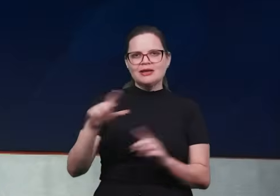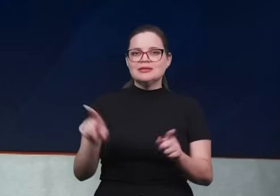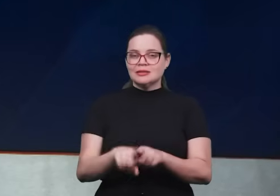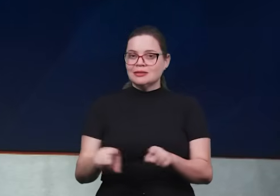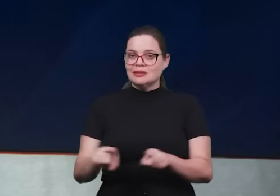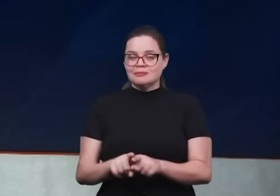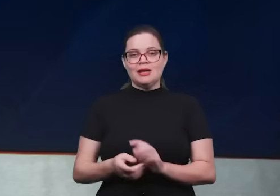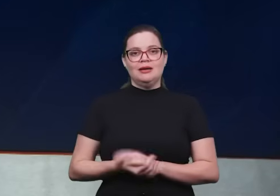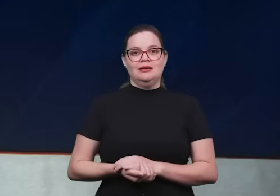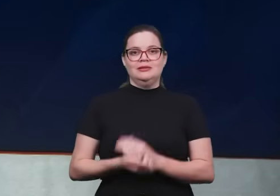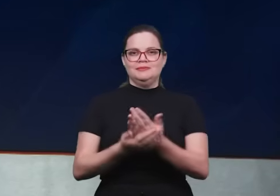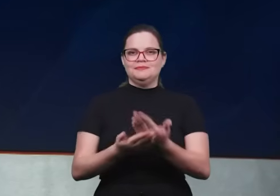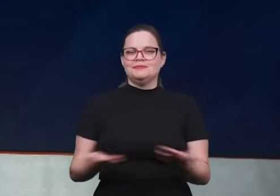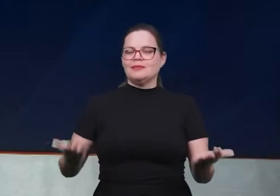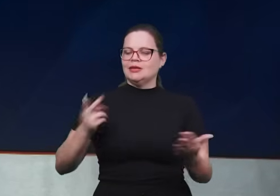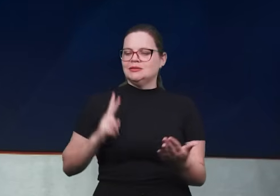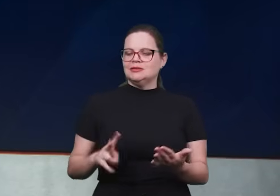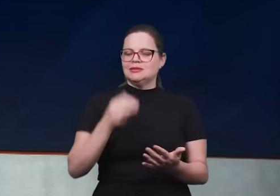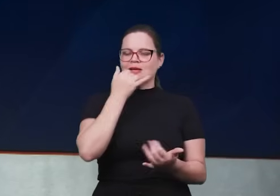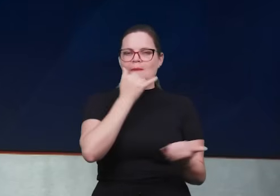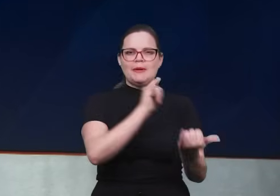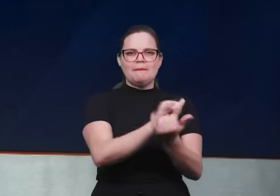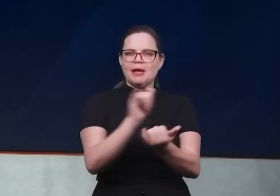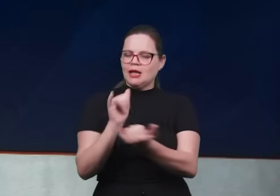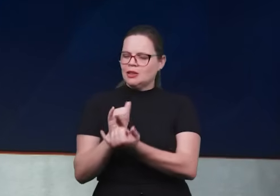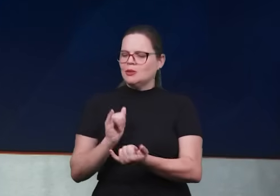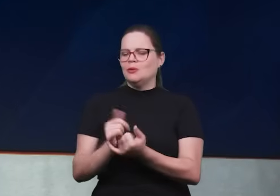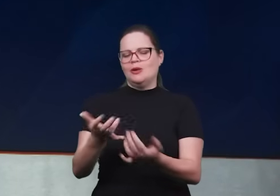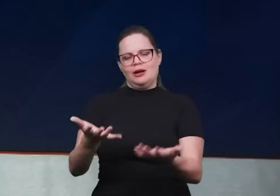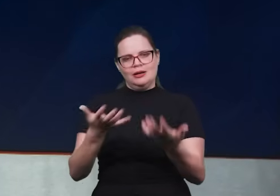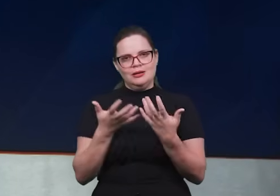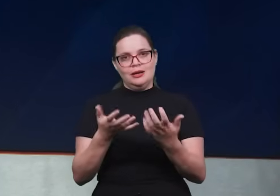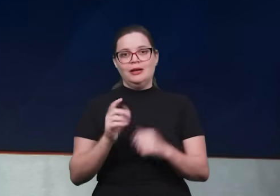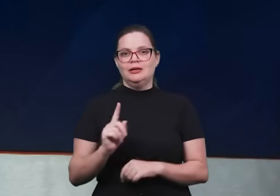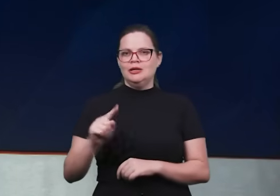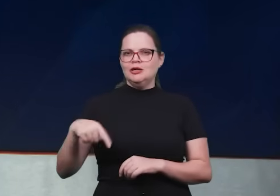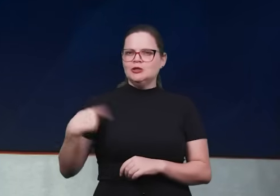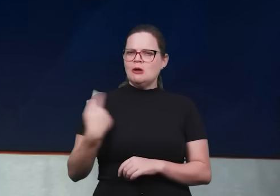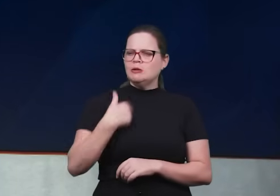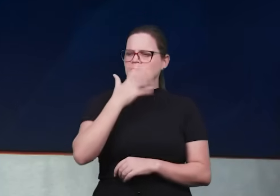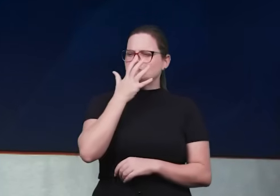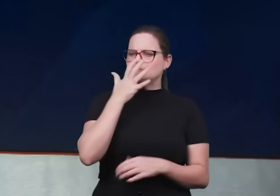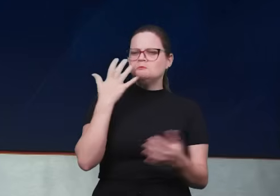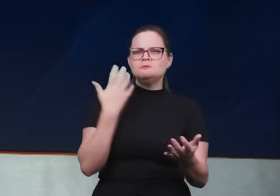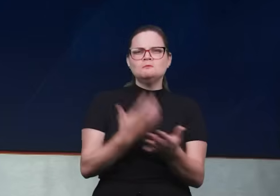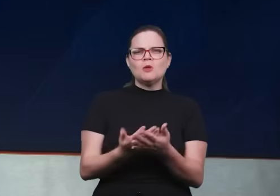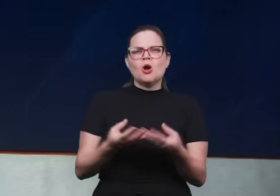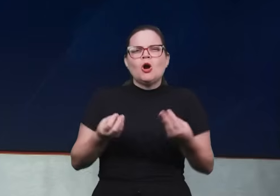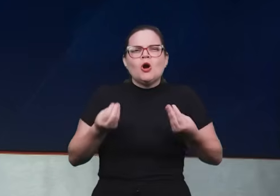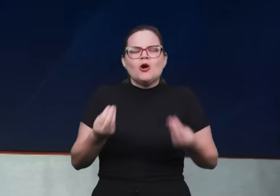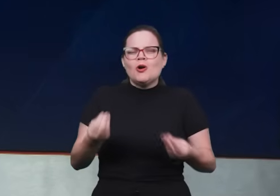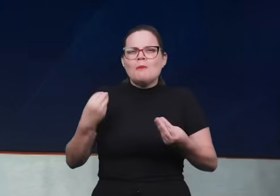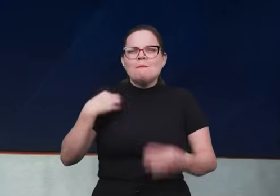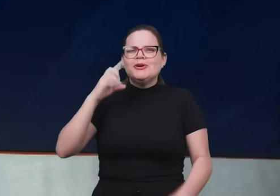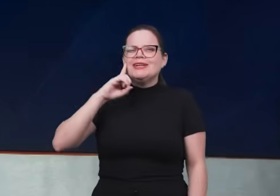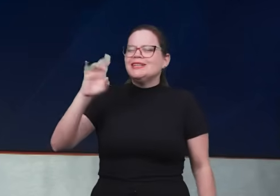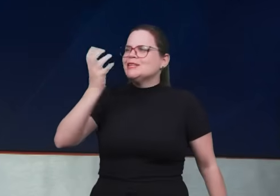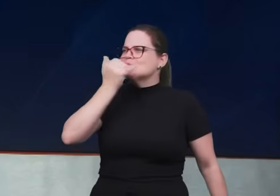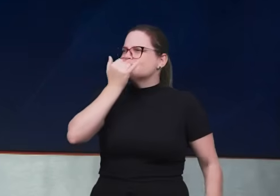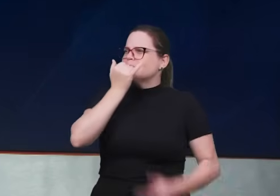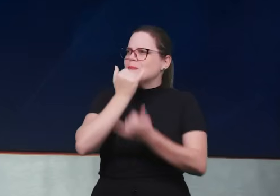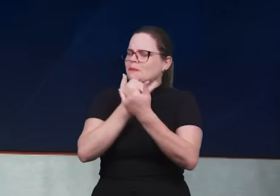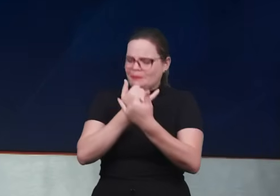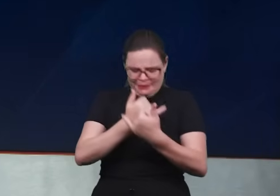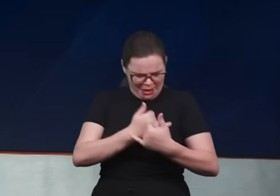sua disposição de perdoar e de abençoar. Ficamos muitas vezes maravilhados com a forma como o Senhor perdoa